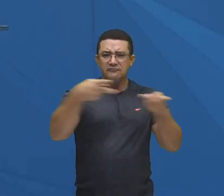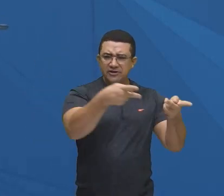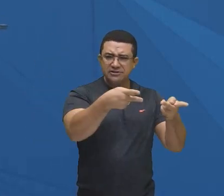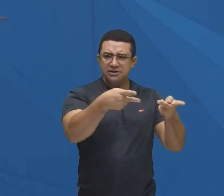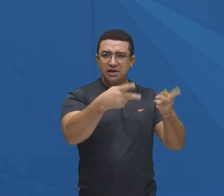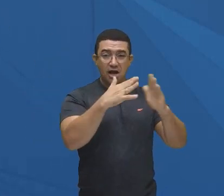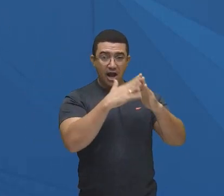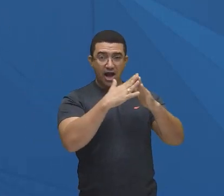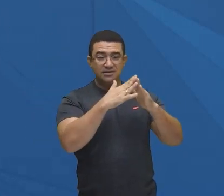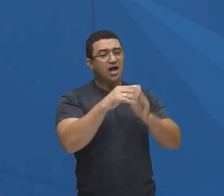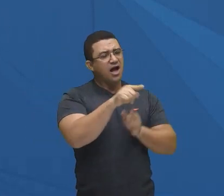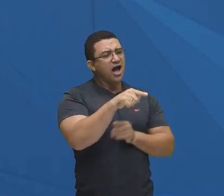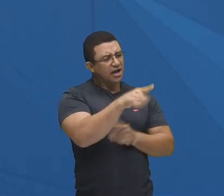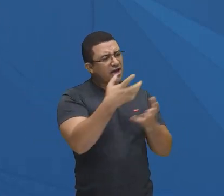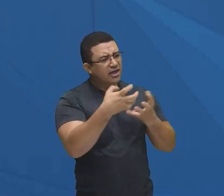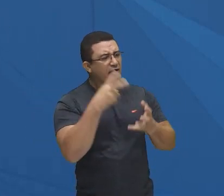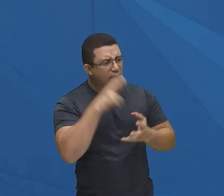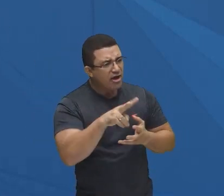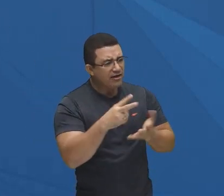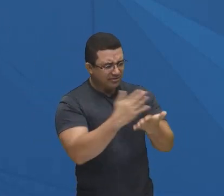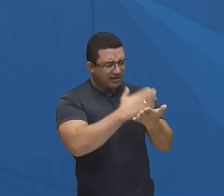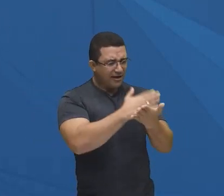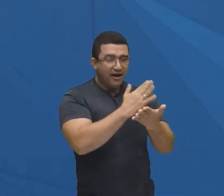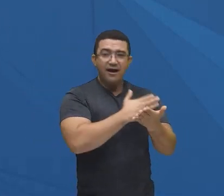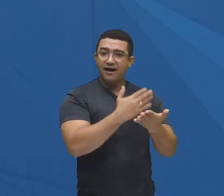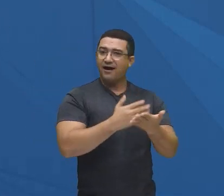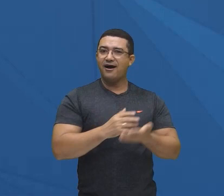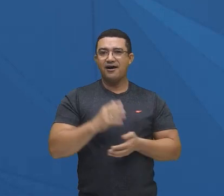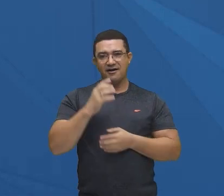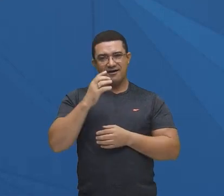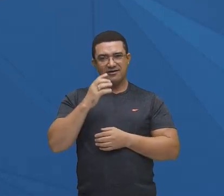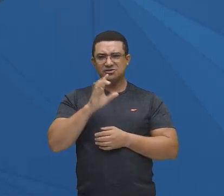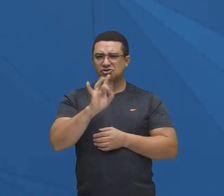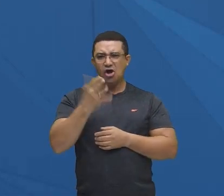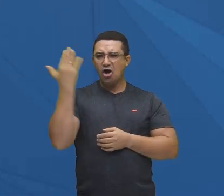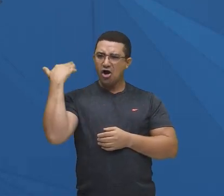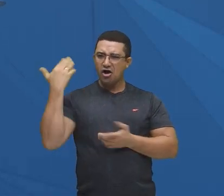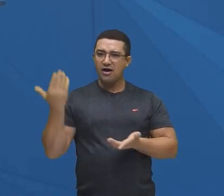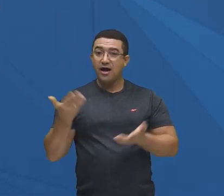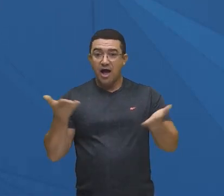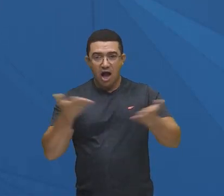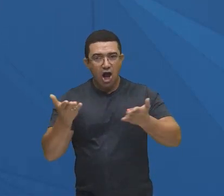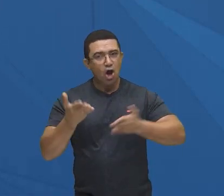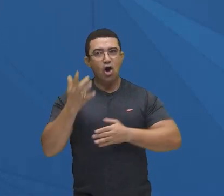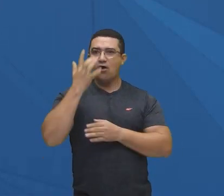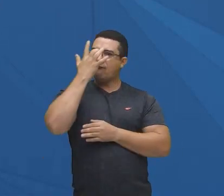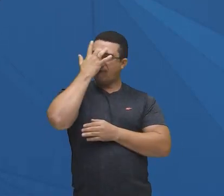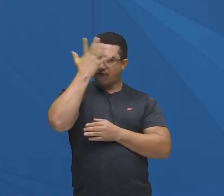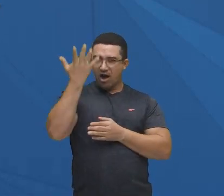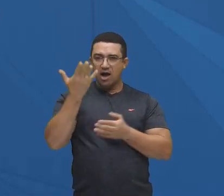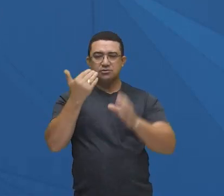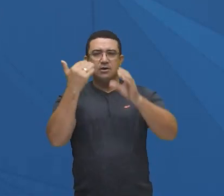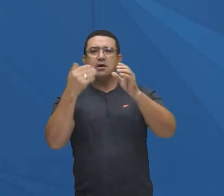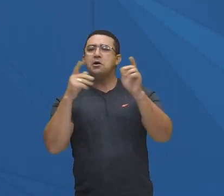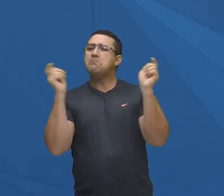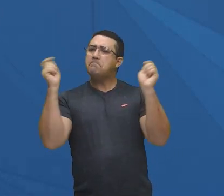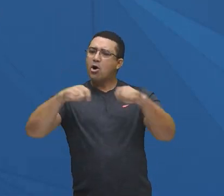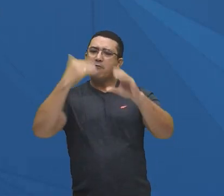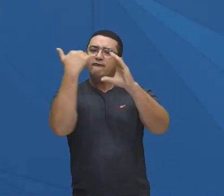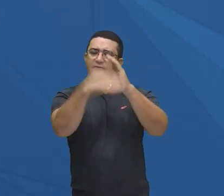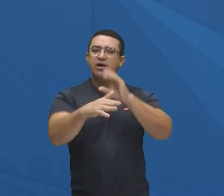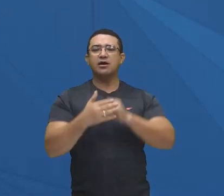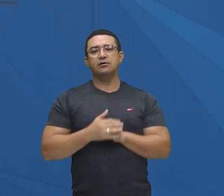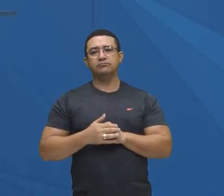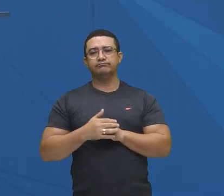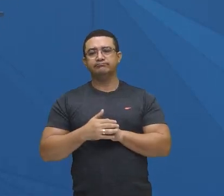Hoje em dia, não. Quando elas passaram a ser digitalizadas, você consegue enviar por e-mail, redes sociais, pelo celular.